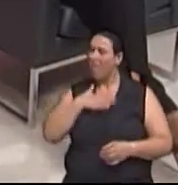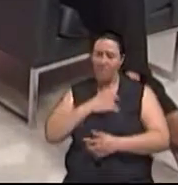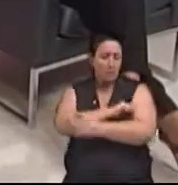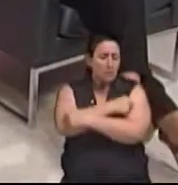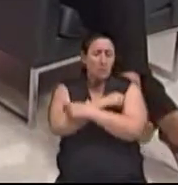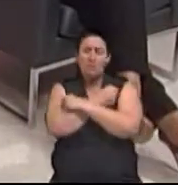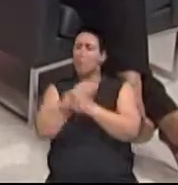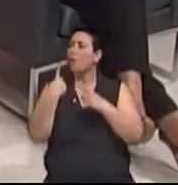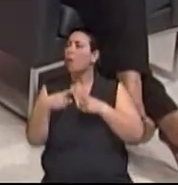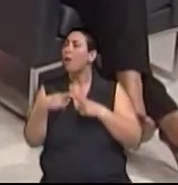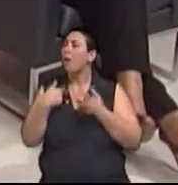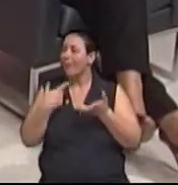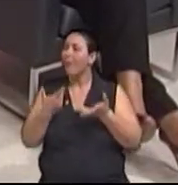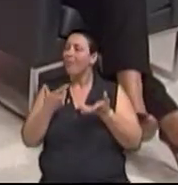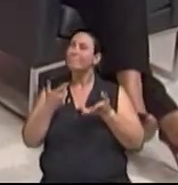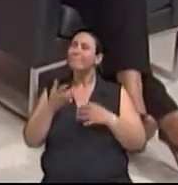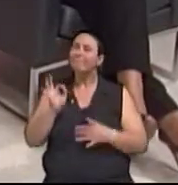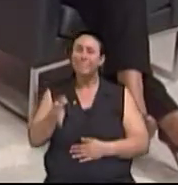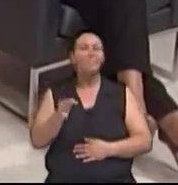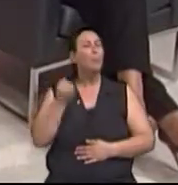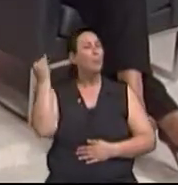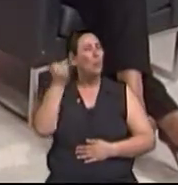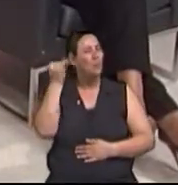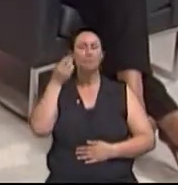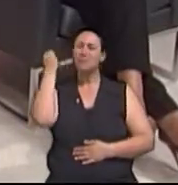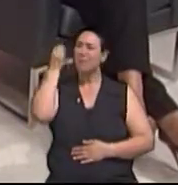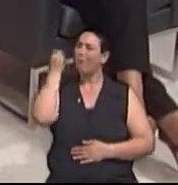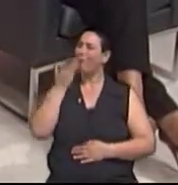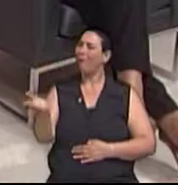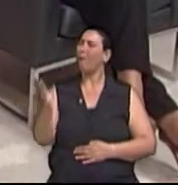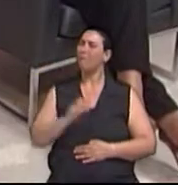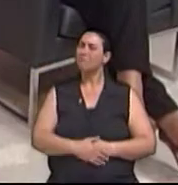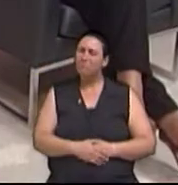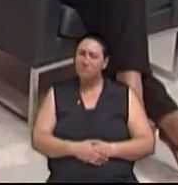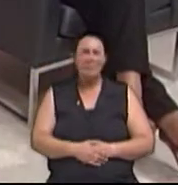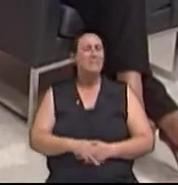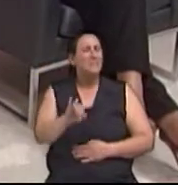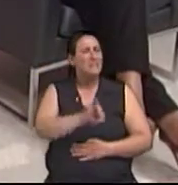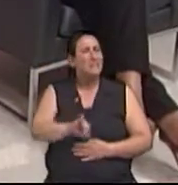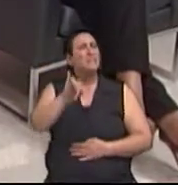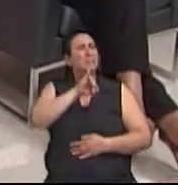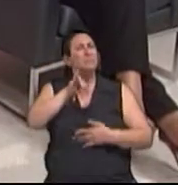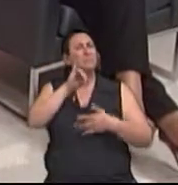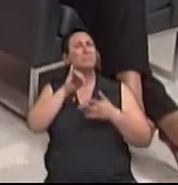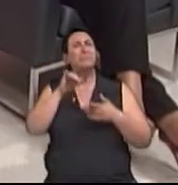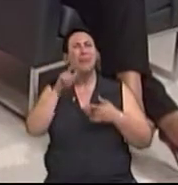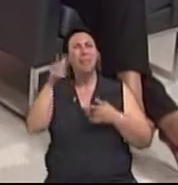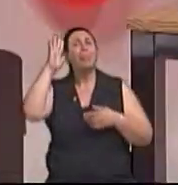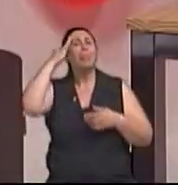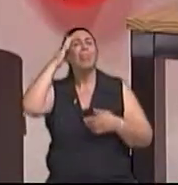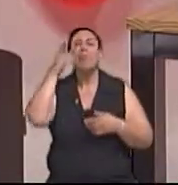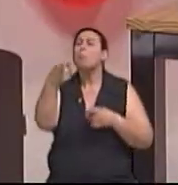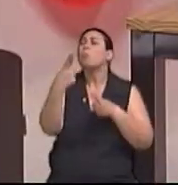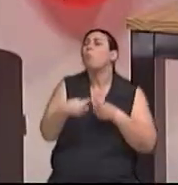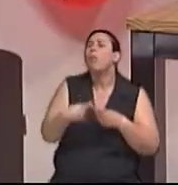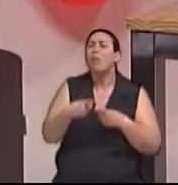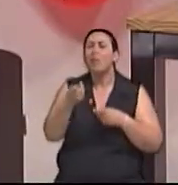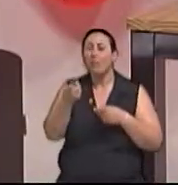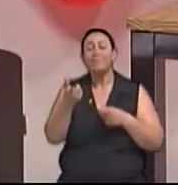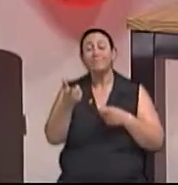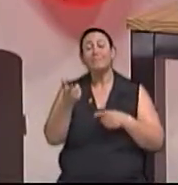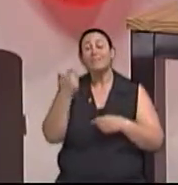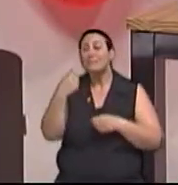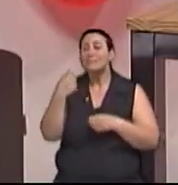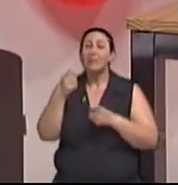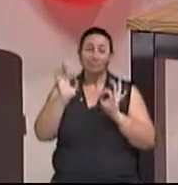machuco vê como um atendimento de um profissional é essencial eu diria Doutor essencial para ajudar os filhos que